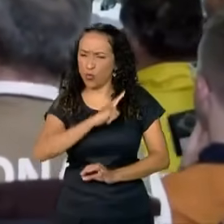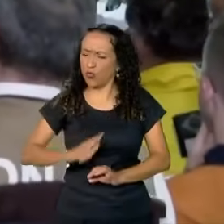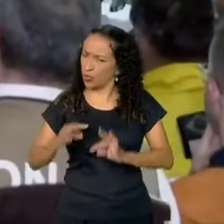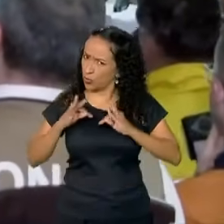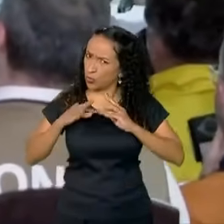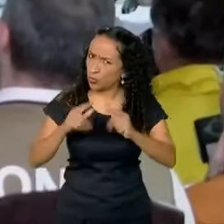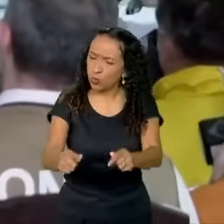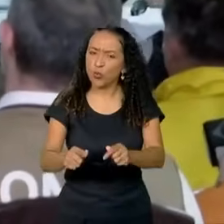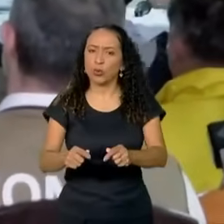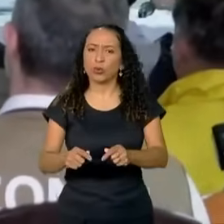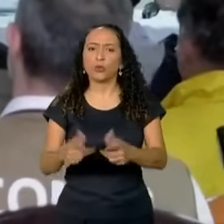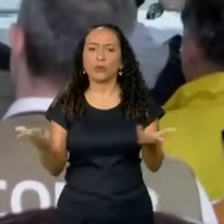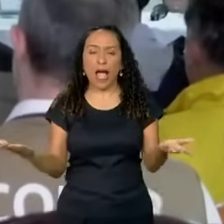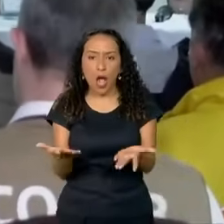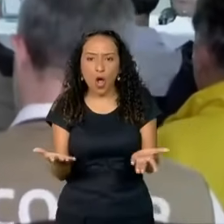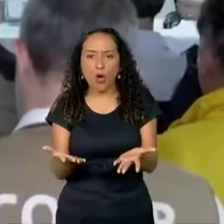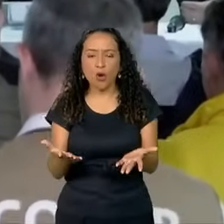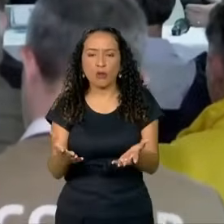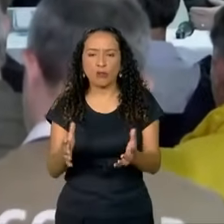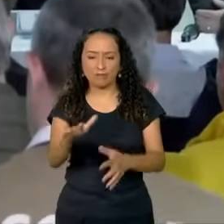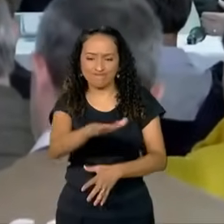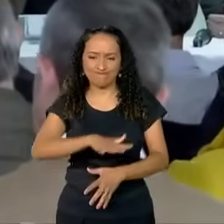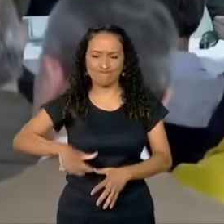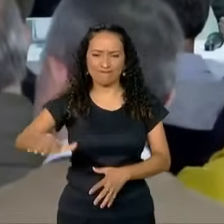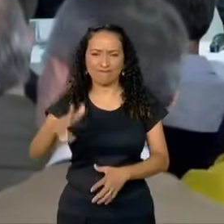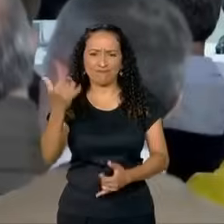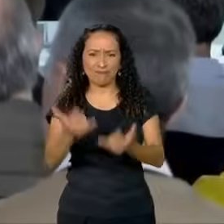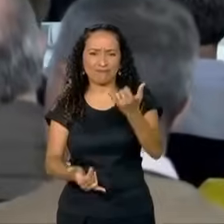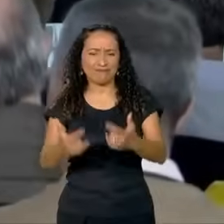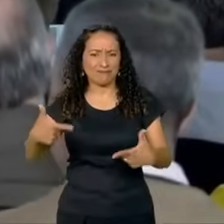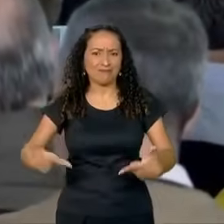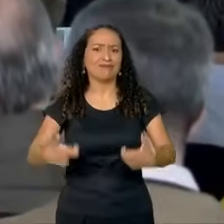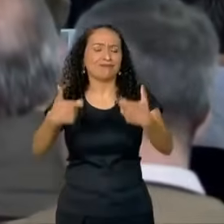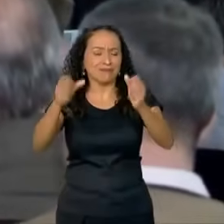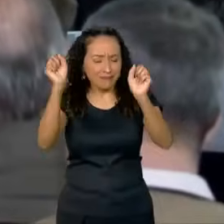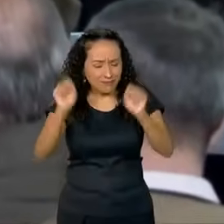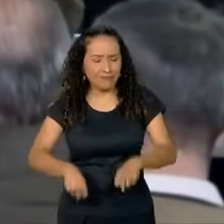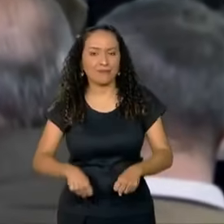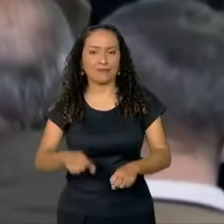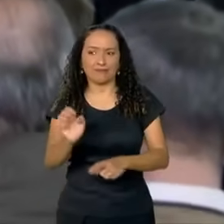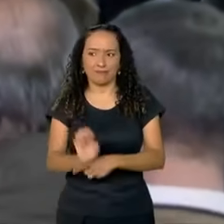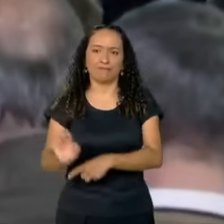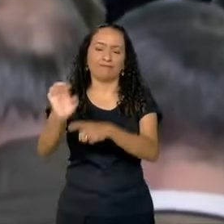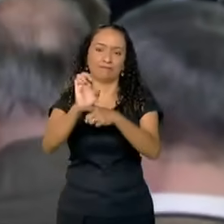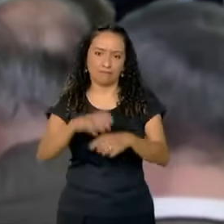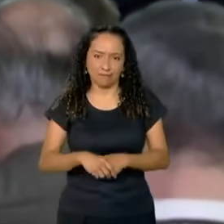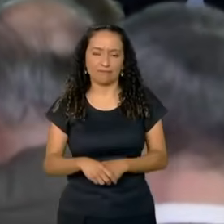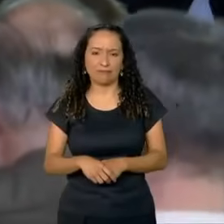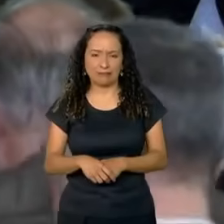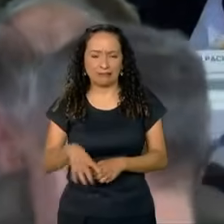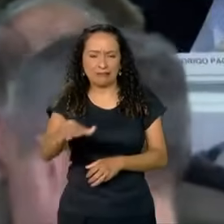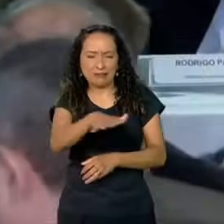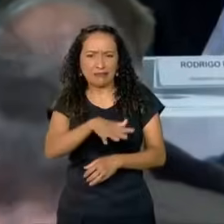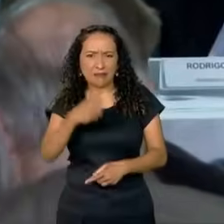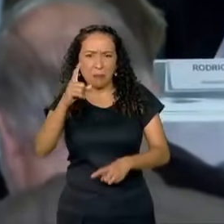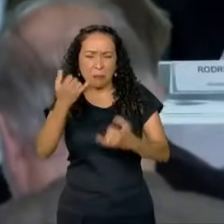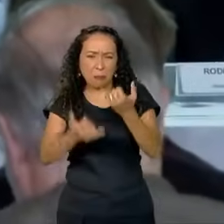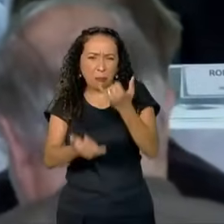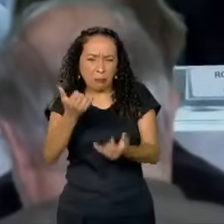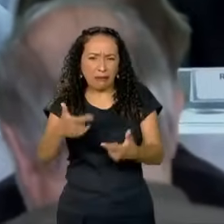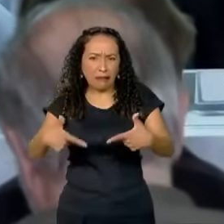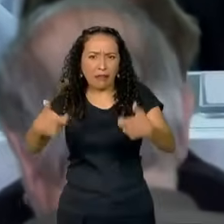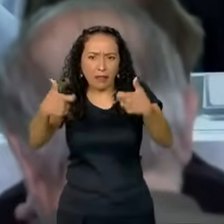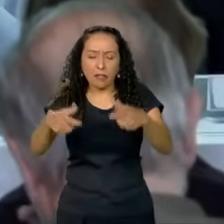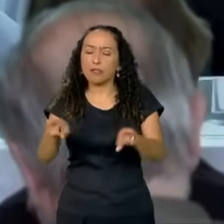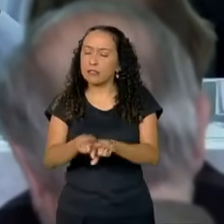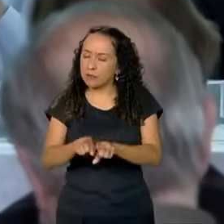essa superação de um cenário de guerra. Sim, é um cenário de guerra no Estado. e como cenário de guerra, vai ter que ter o tratamento também